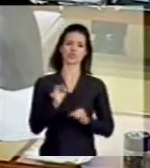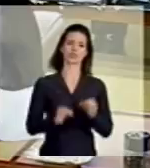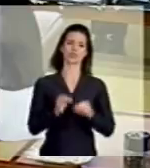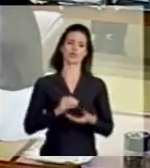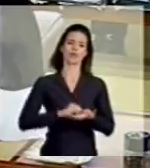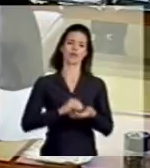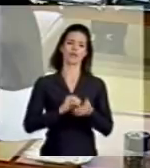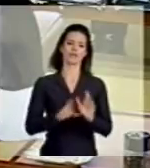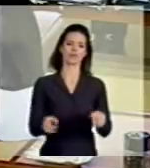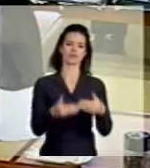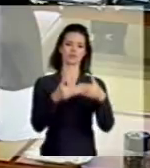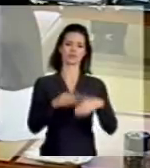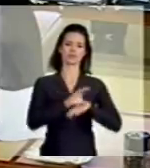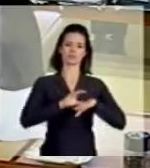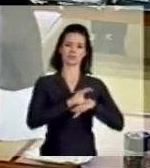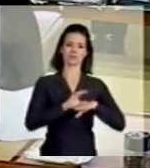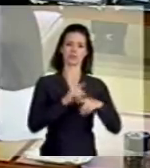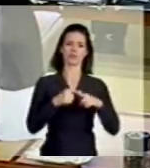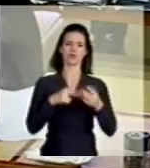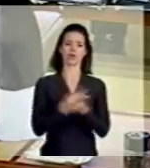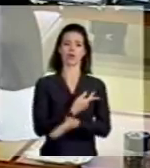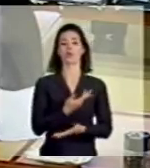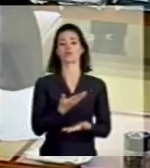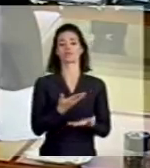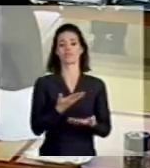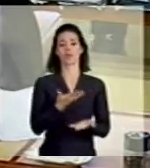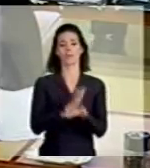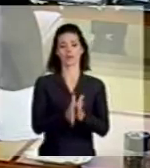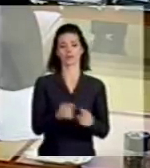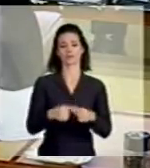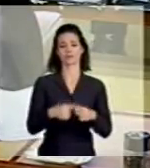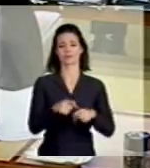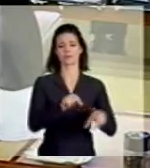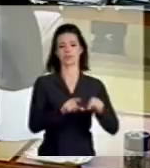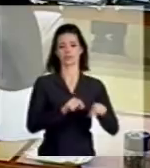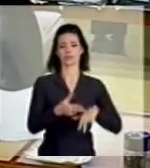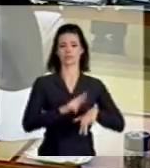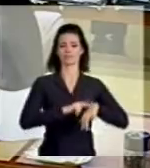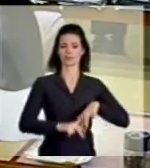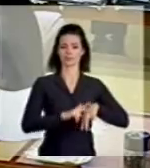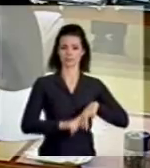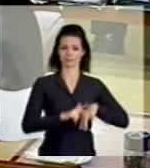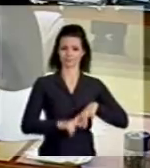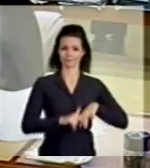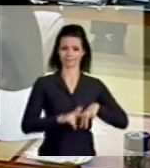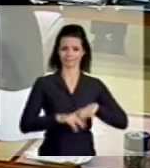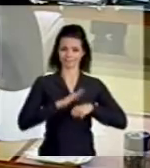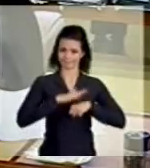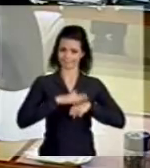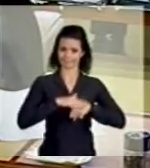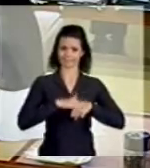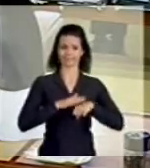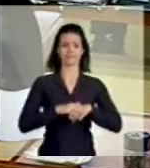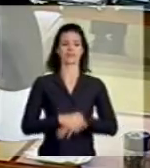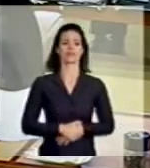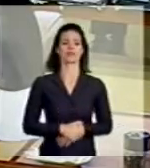termos discriminatórios em razão da orientação sexual do destinatário da norma. Nesse sentido, registro que, ao julgar a ADPF